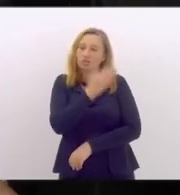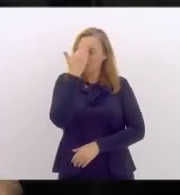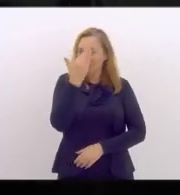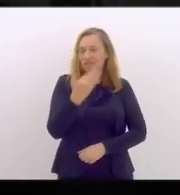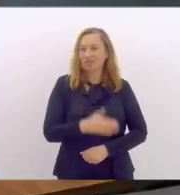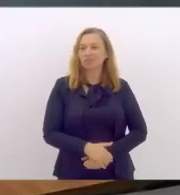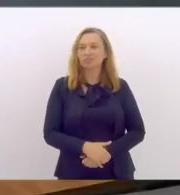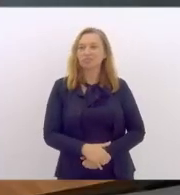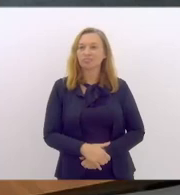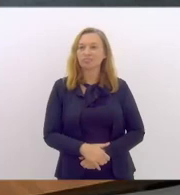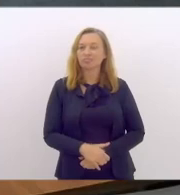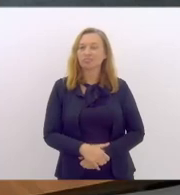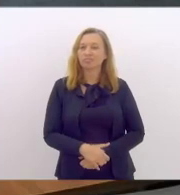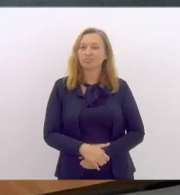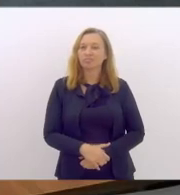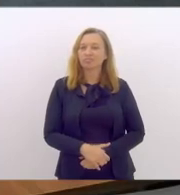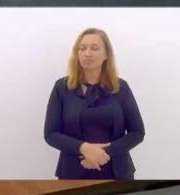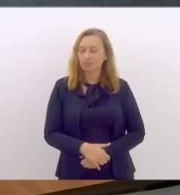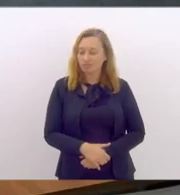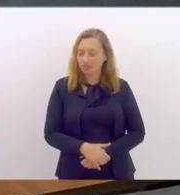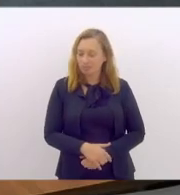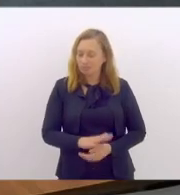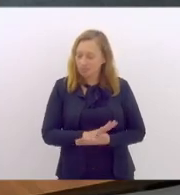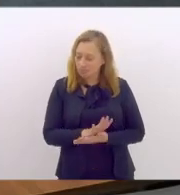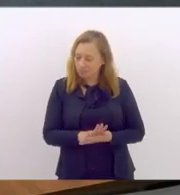obrigado Obrigado